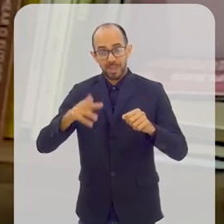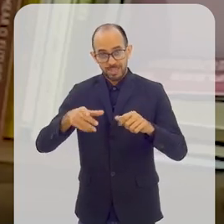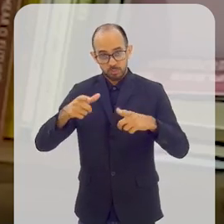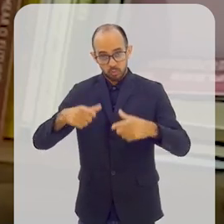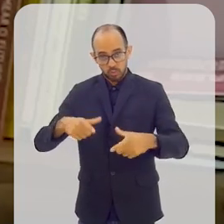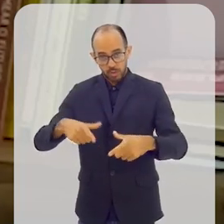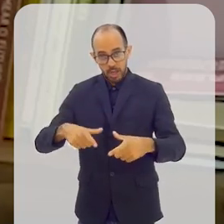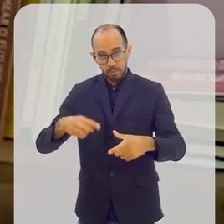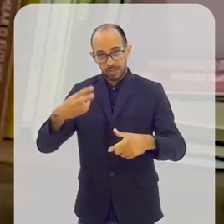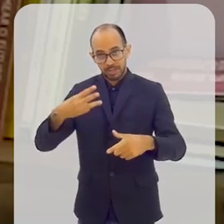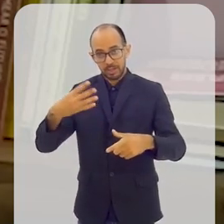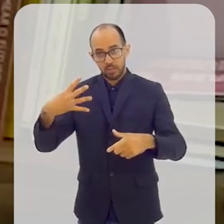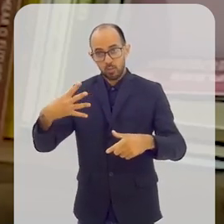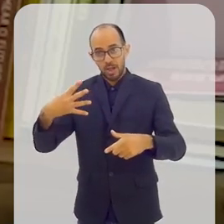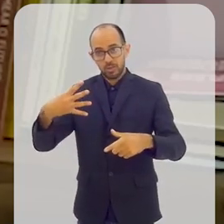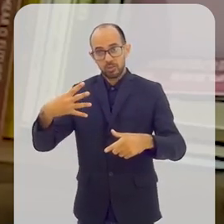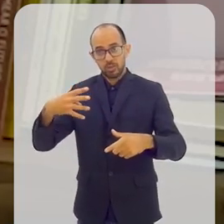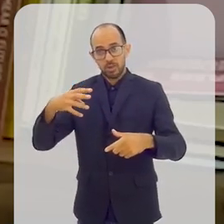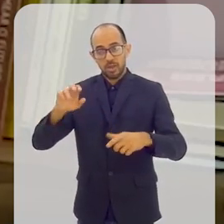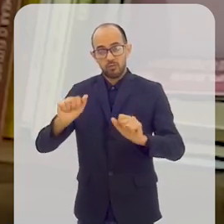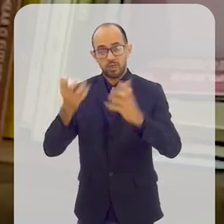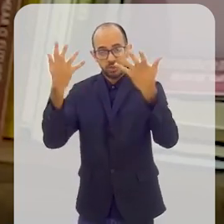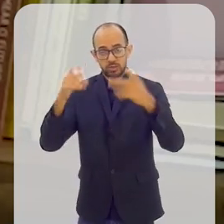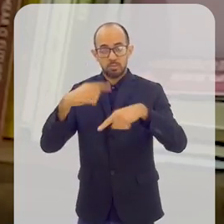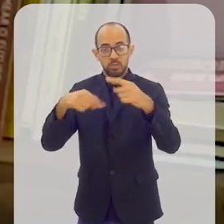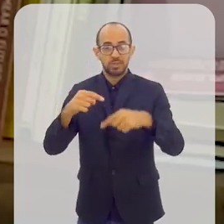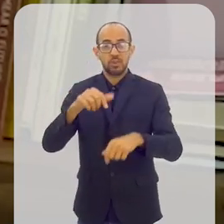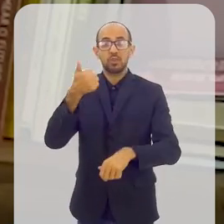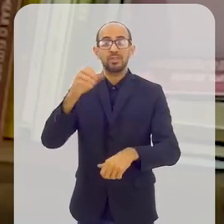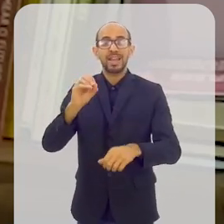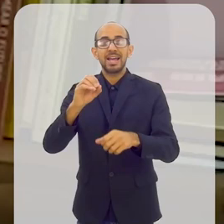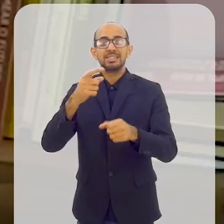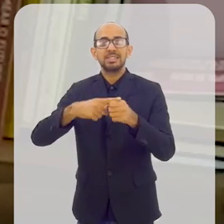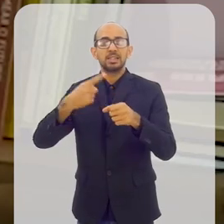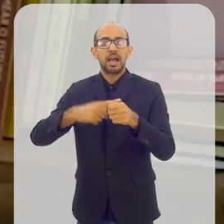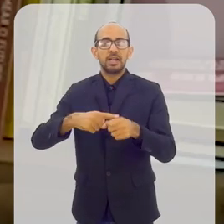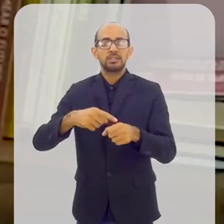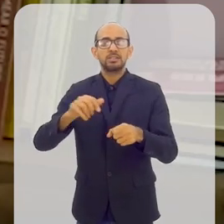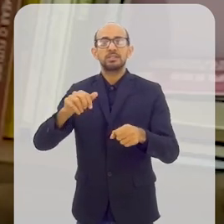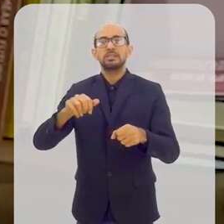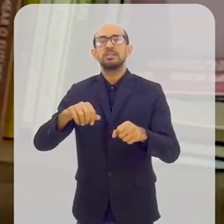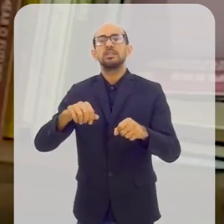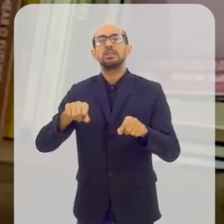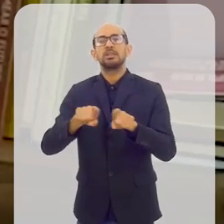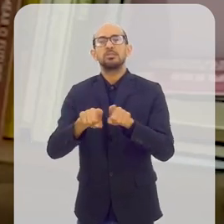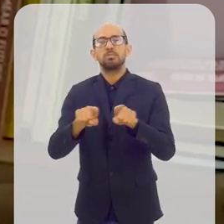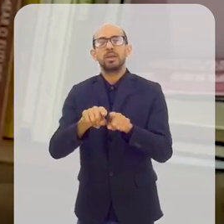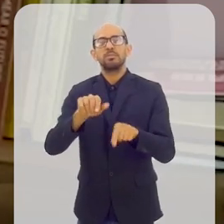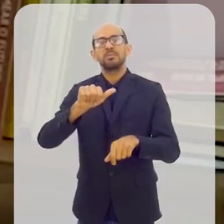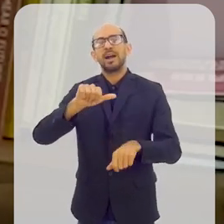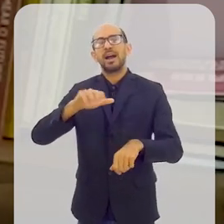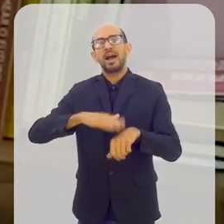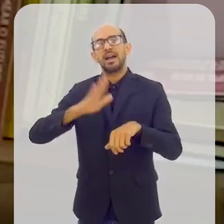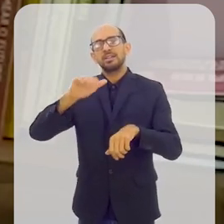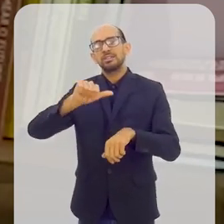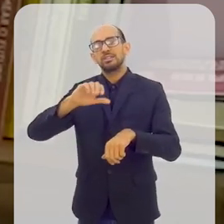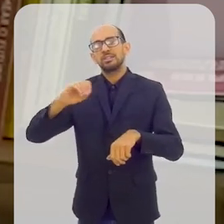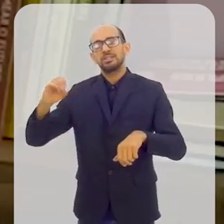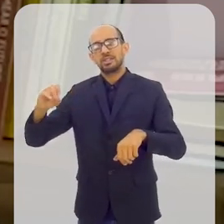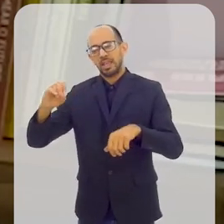34 eventos, para 10 cidades e 400 eventos. Aí, em 2015, fomos para o Rio de Janeiro com apoio da